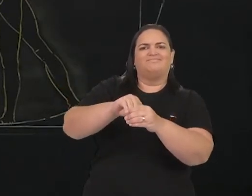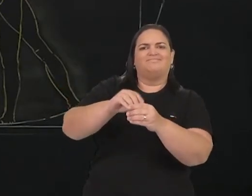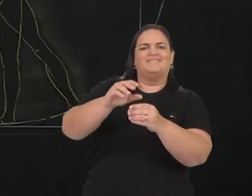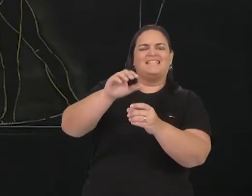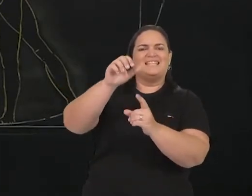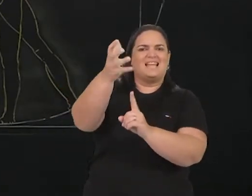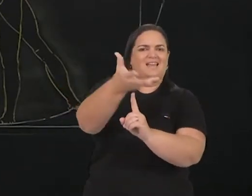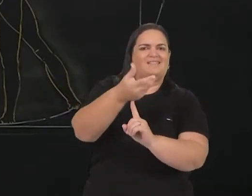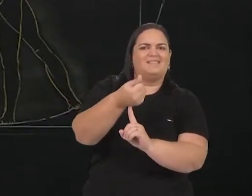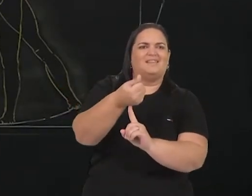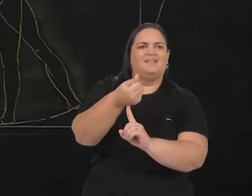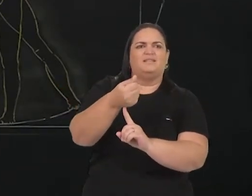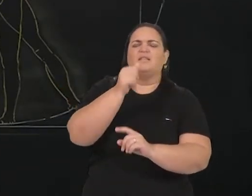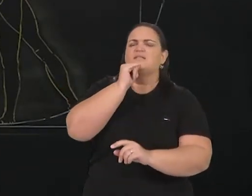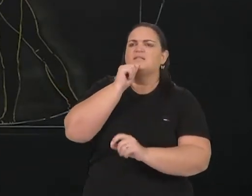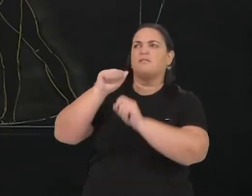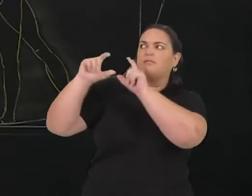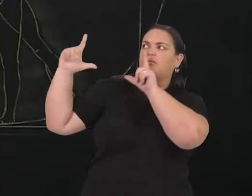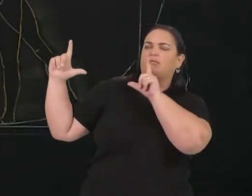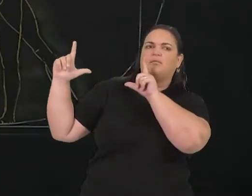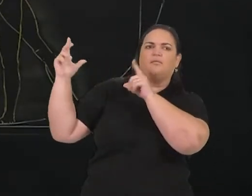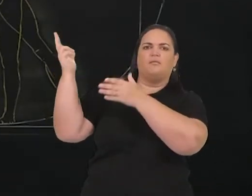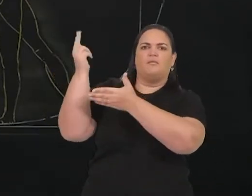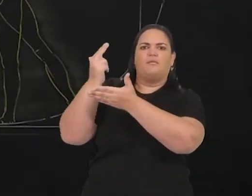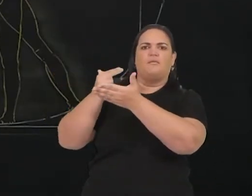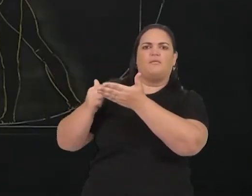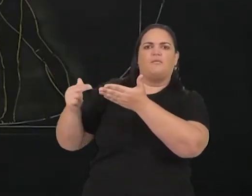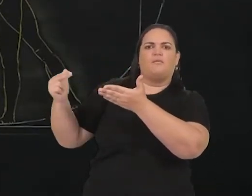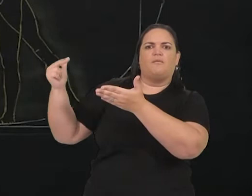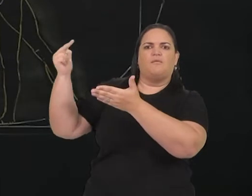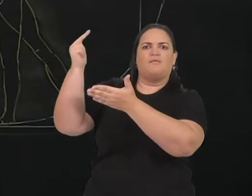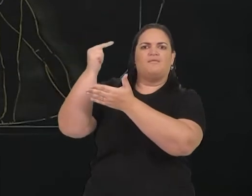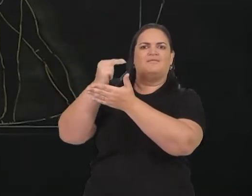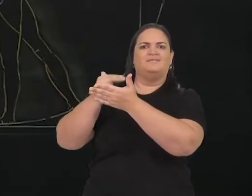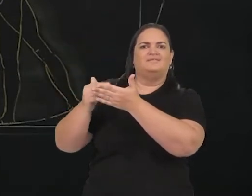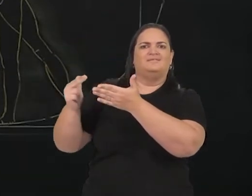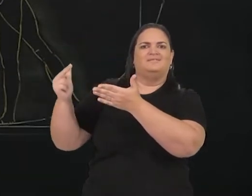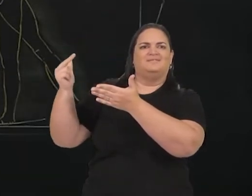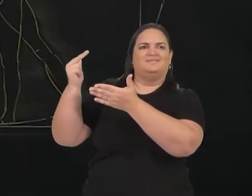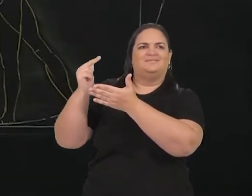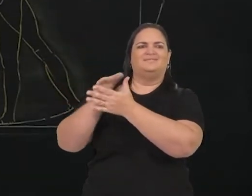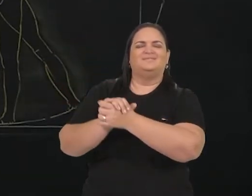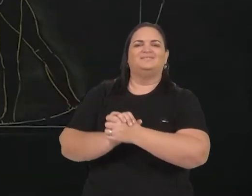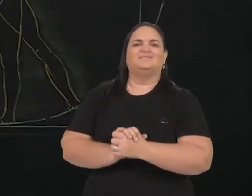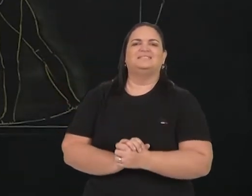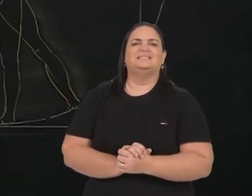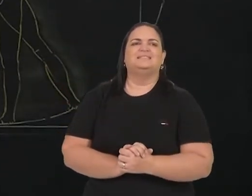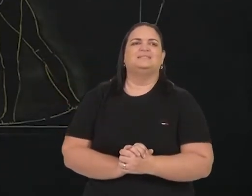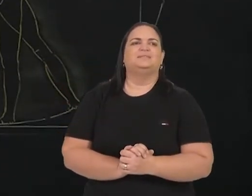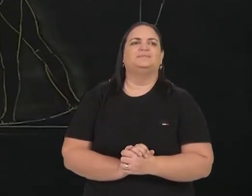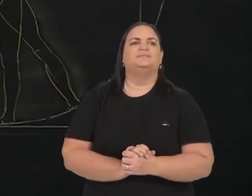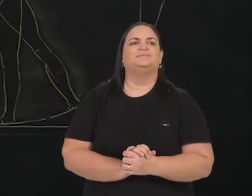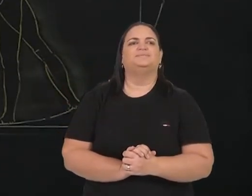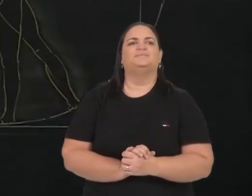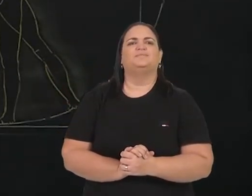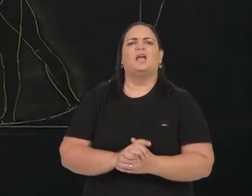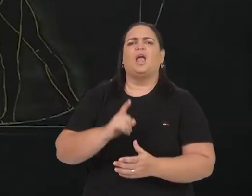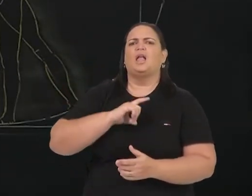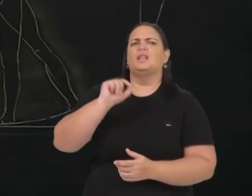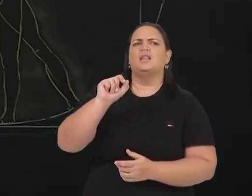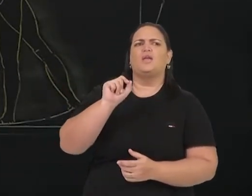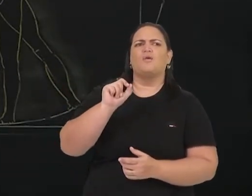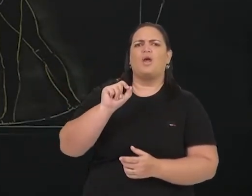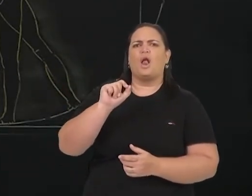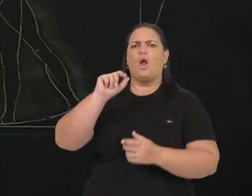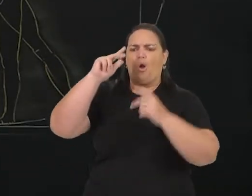figura aqui, que é uma reprodução de um conhecido trabalho de Leonardo da Vinci, um dos que a gente pode filiar essa corrente, que tem justamente a